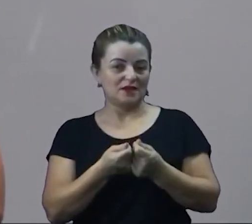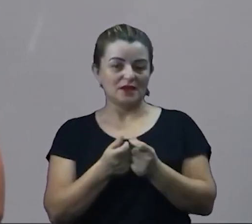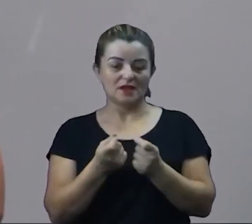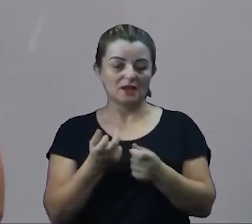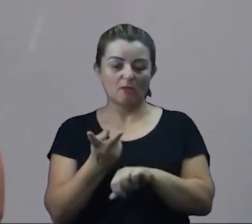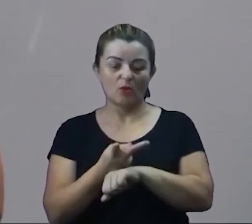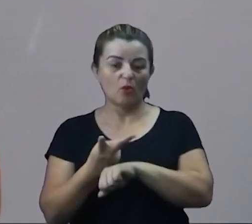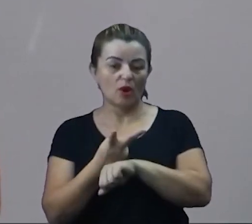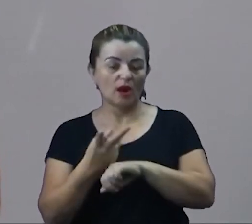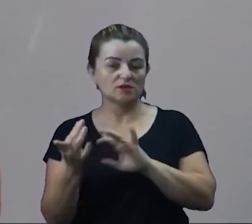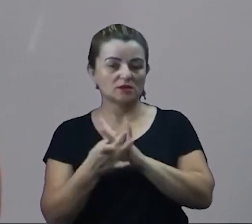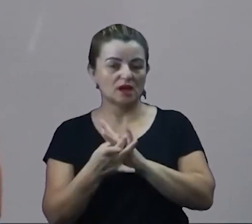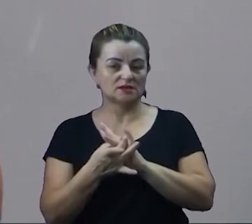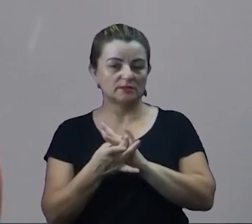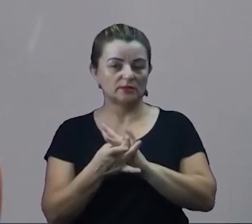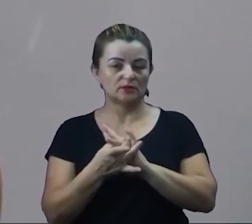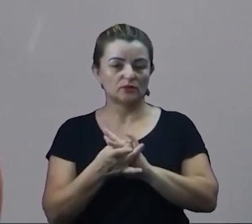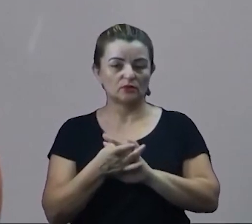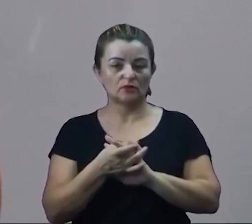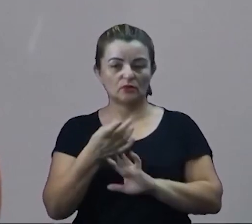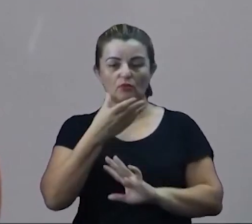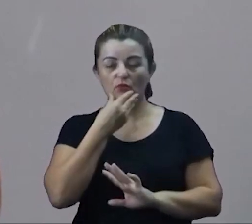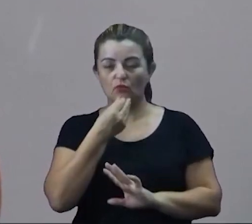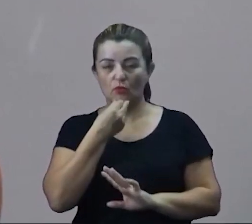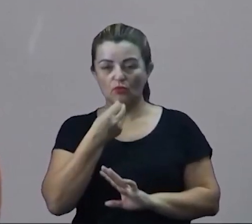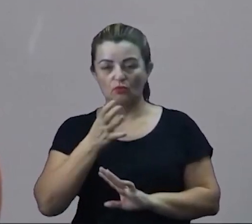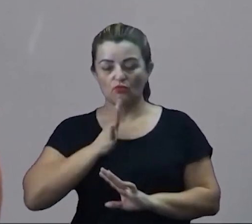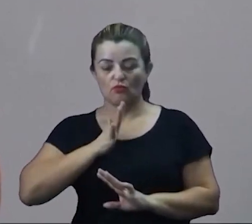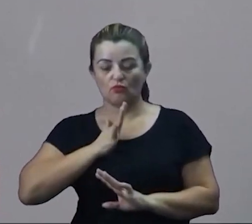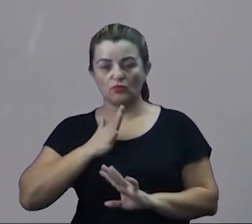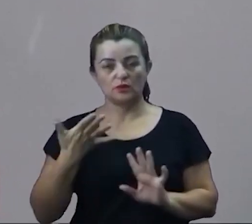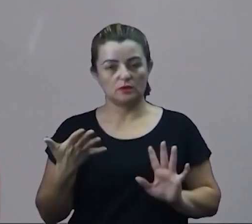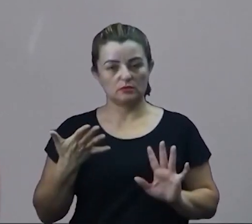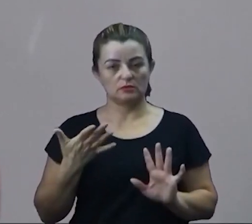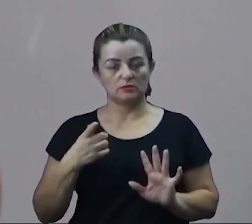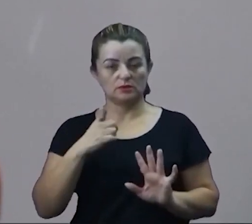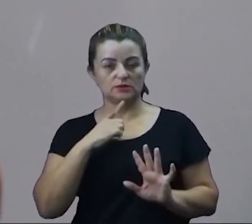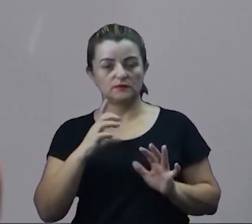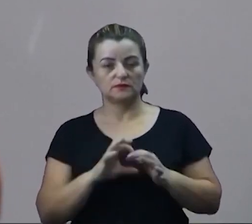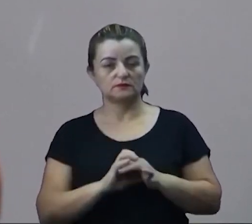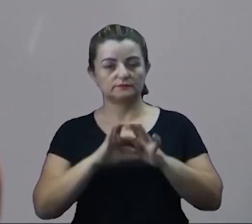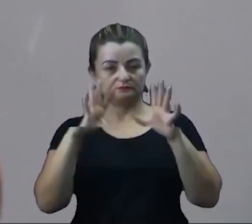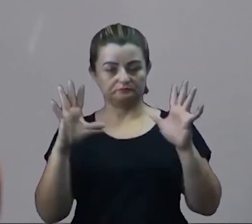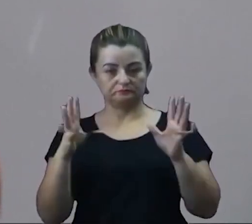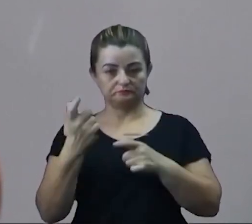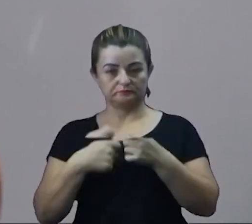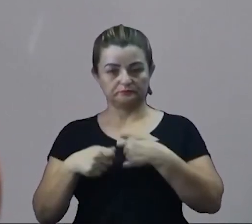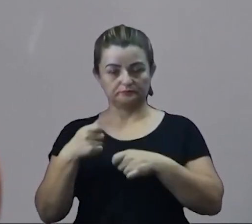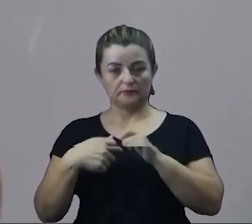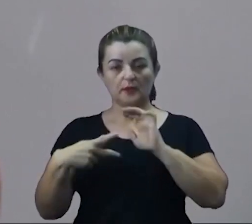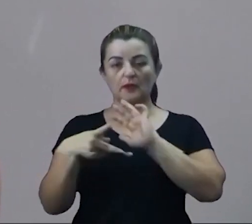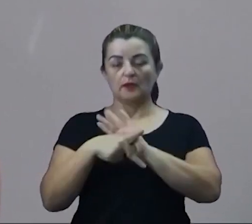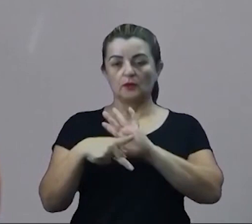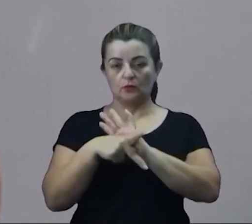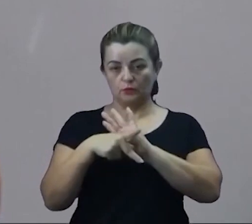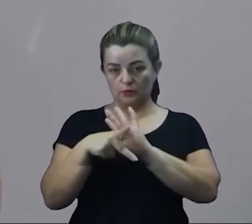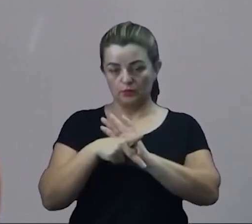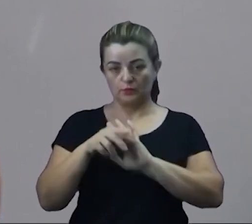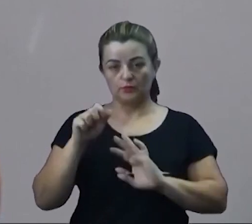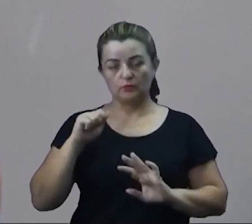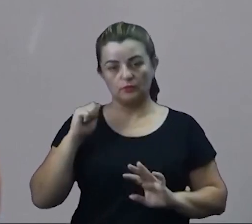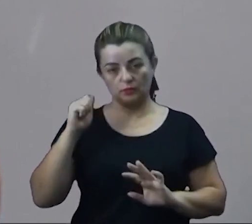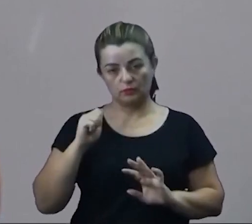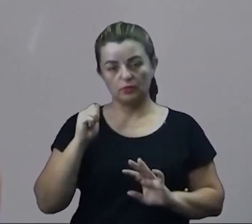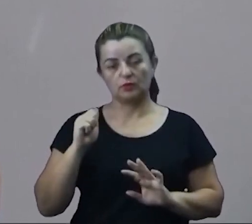casamento, de um bom dote, ou que ela tivesse algum tipo de independência financeira. Inclusive, o próprio José de Alencar trabalhou